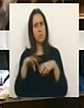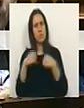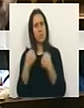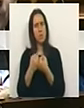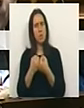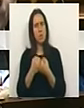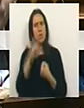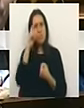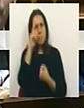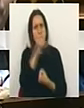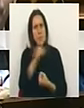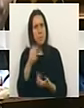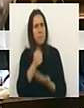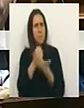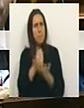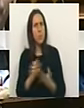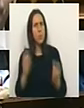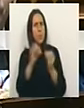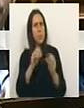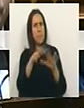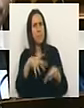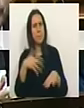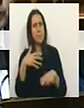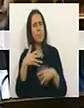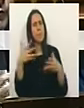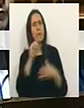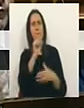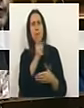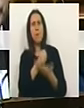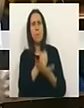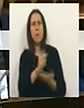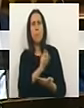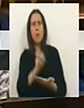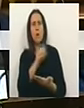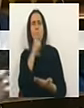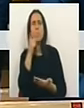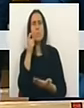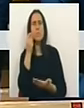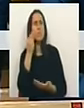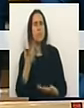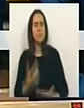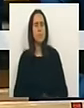sabendo que não tinha apoio no Parlamento, na sua maioria, para tomar esse compromisso?